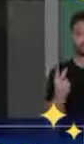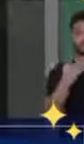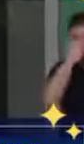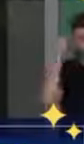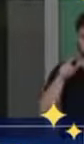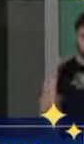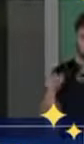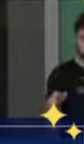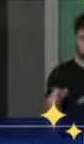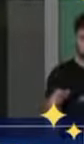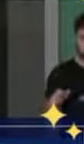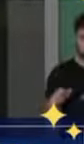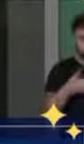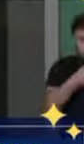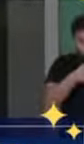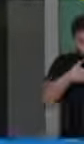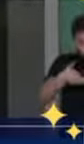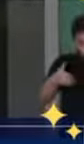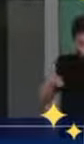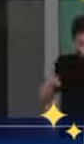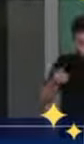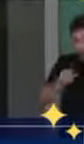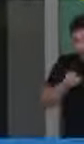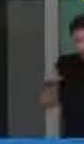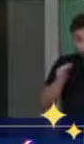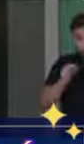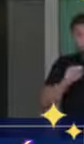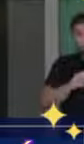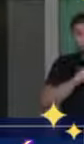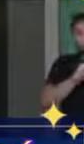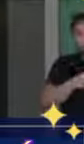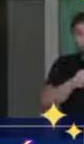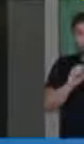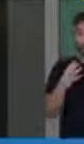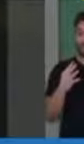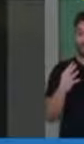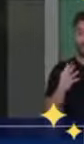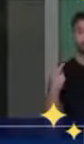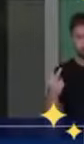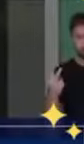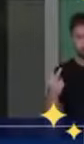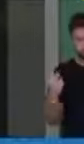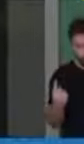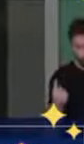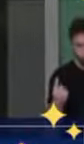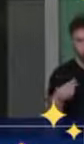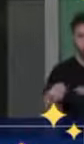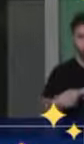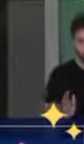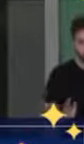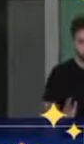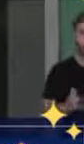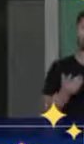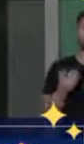contar até a última casa possível da unidade, 42, se for 41 é fake news. Ou ainda, PT faz